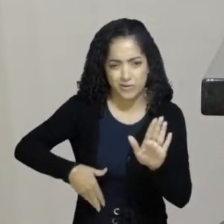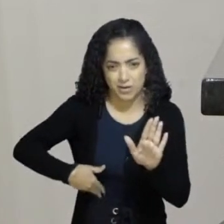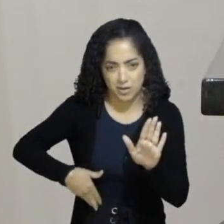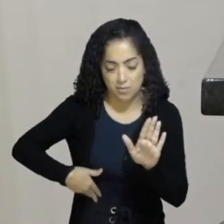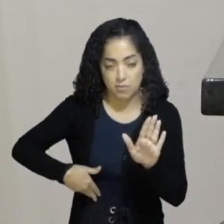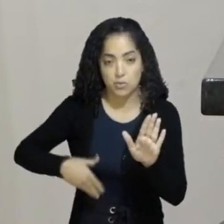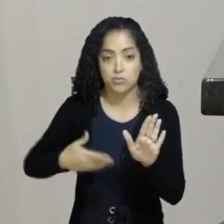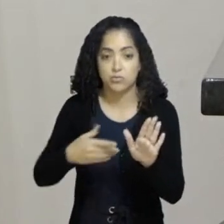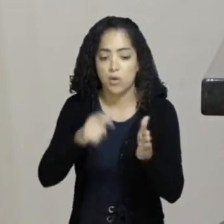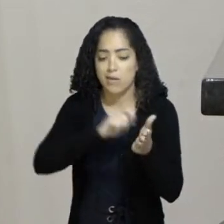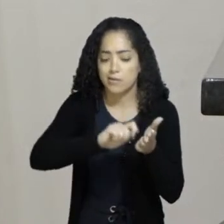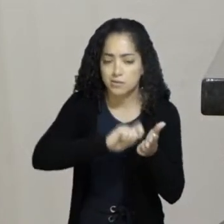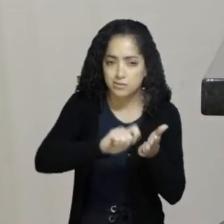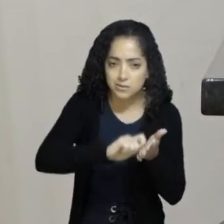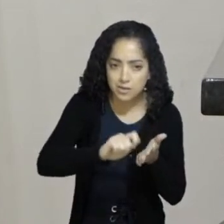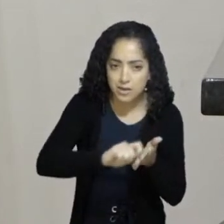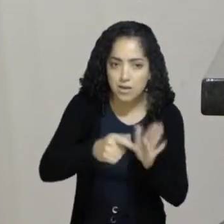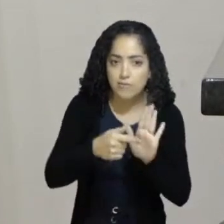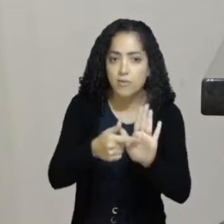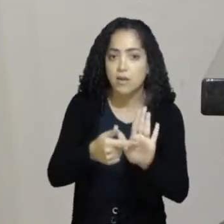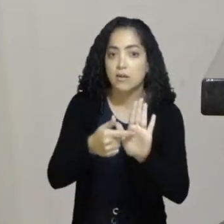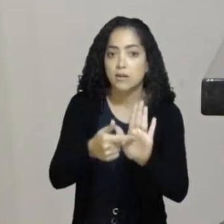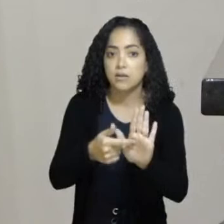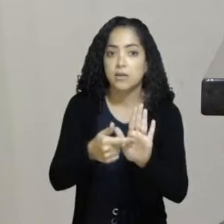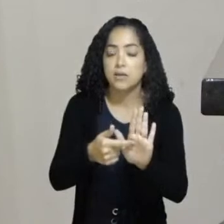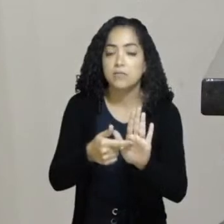escrevem aqui relatos